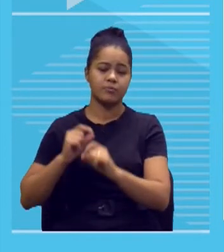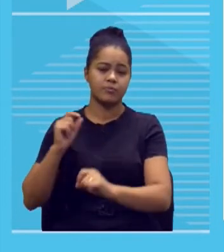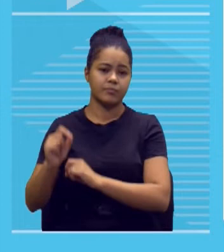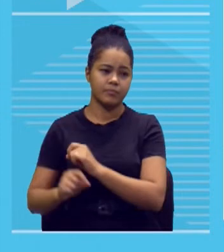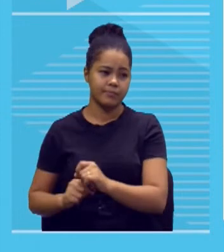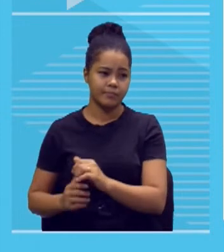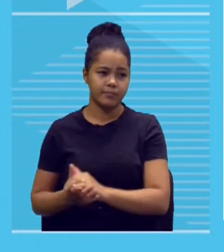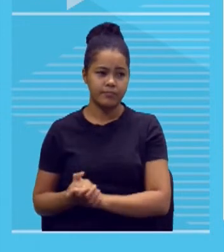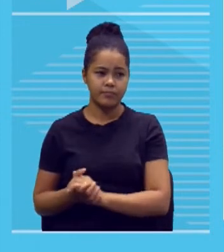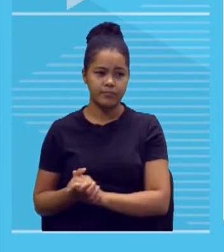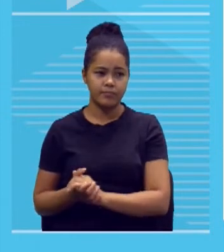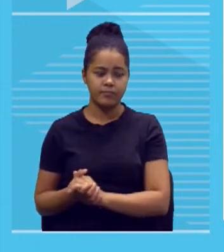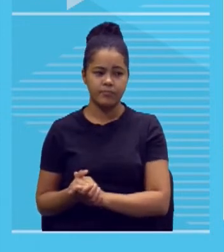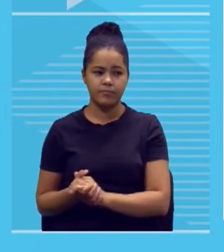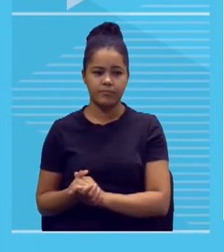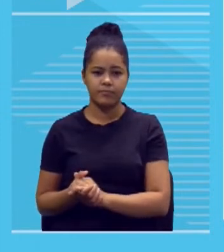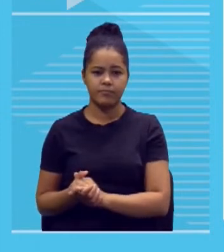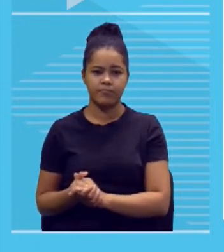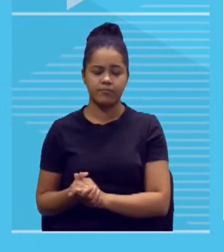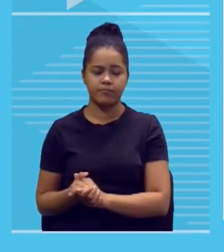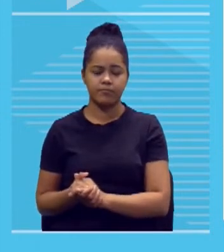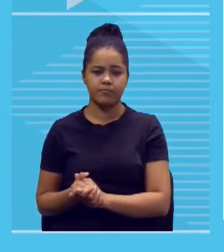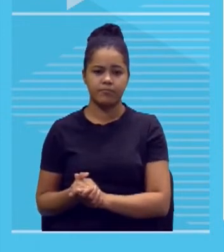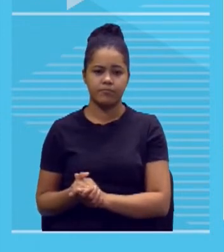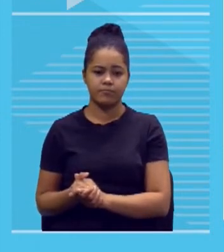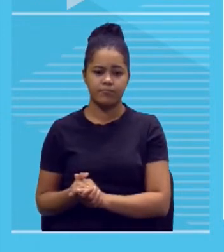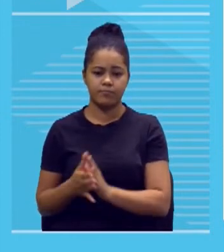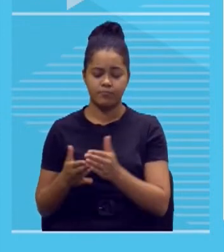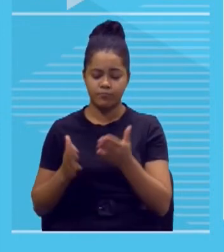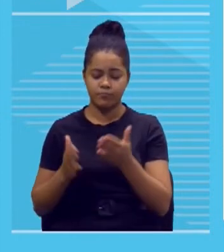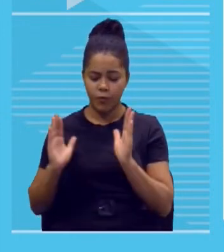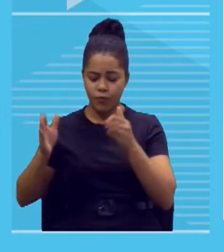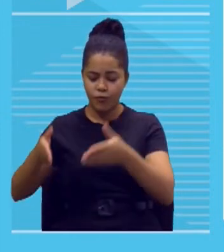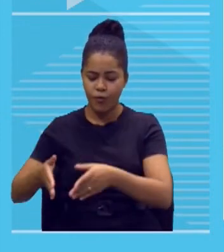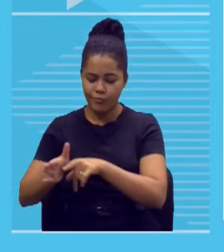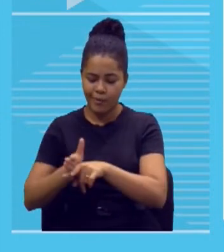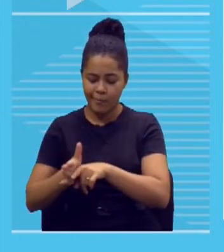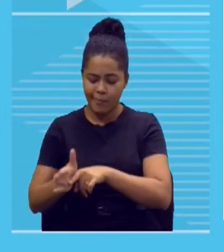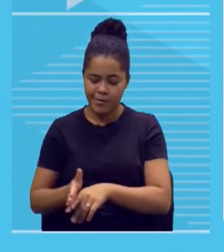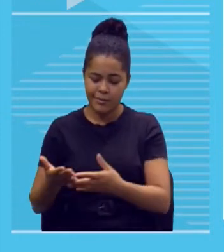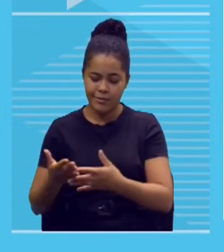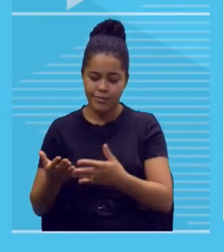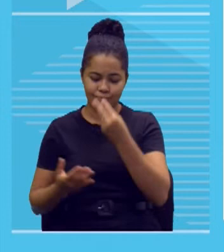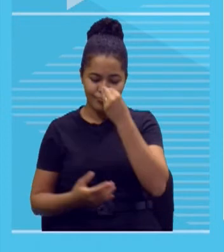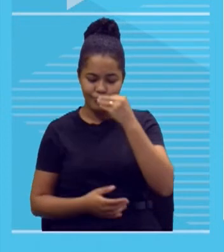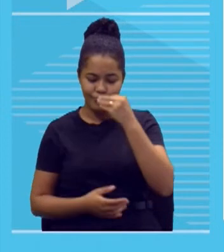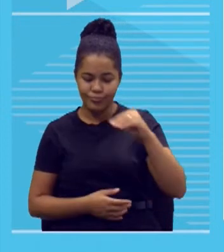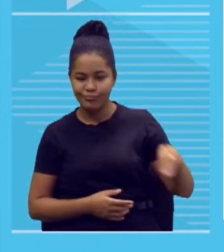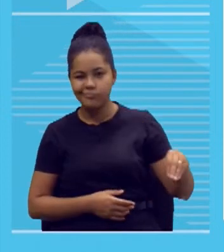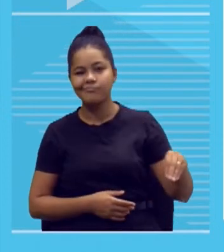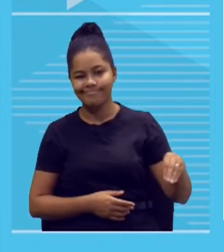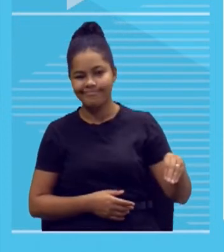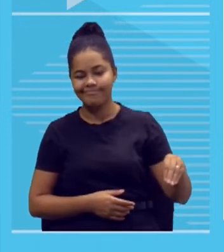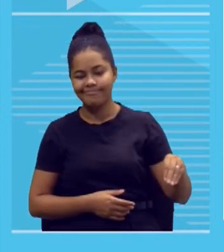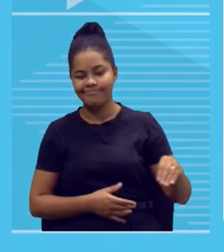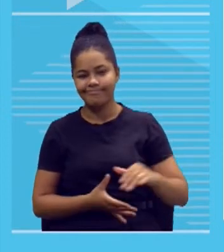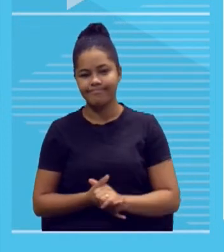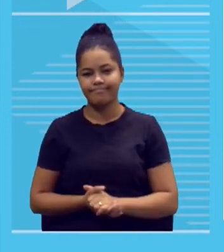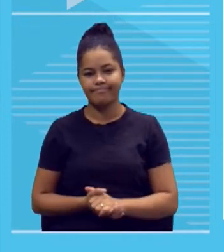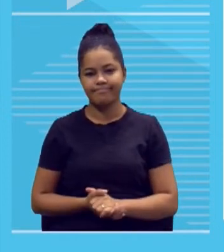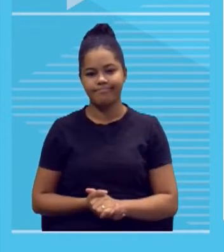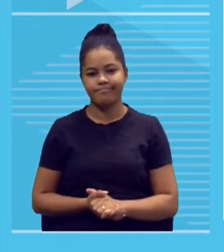com relação a sua e as o seu livro e não deu atenção olha rapaz